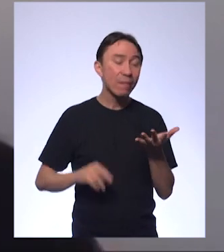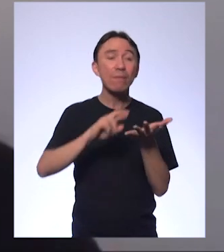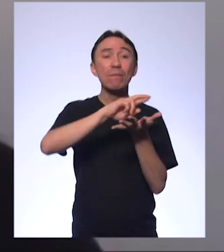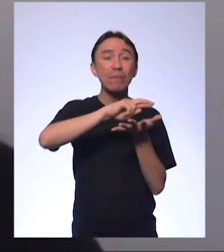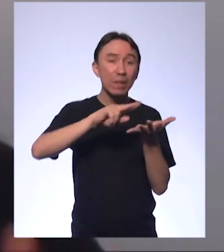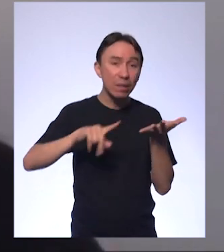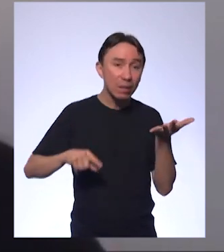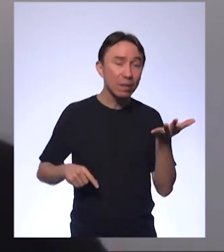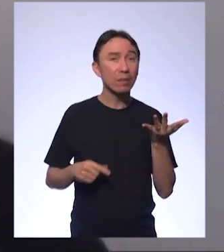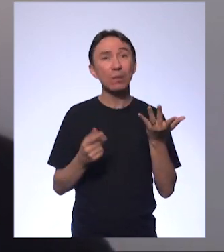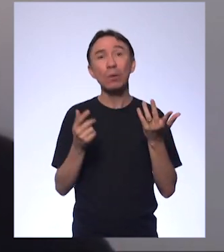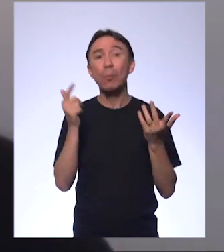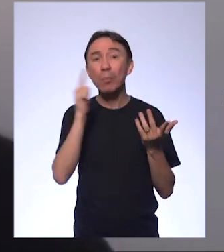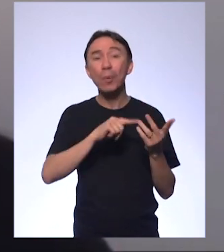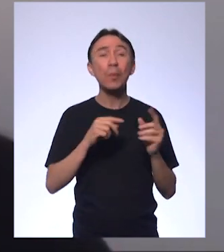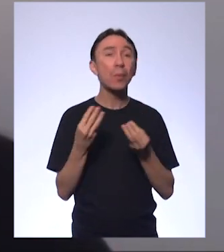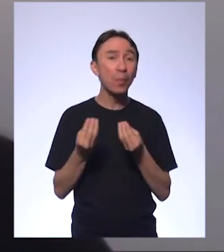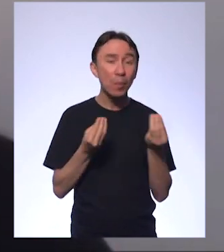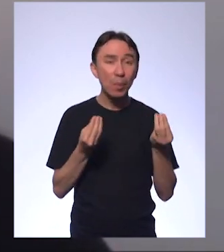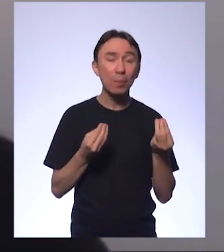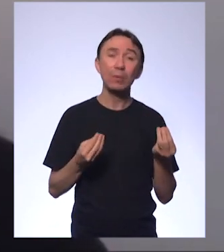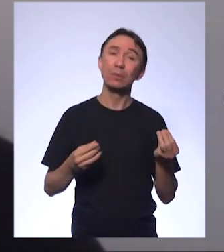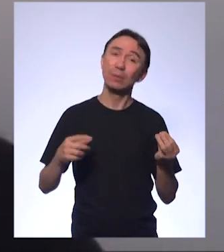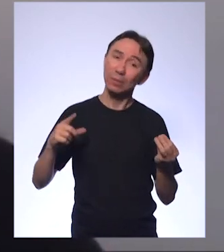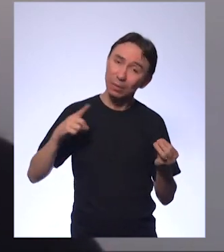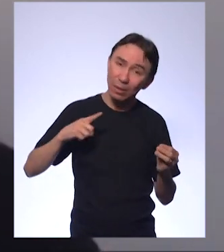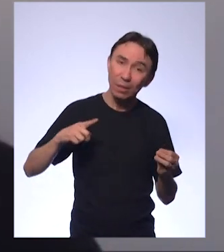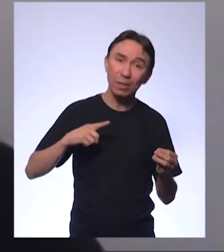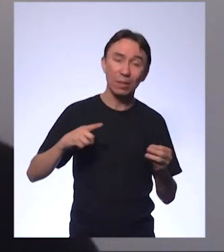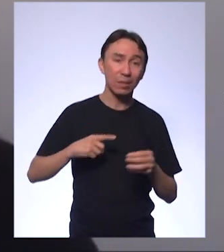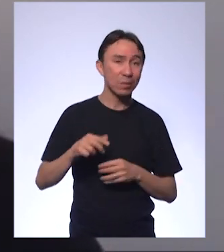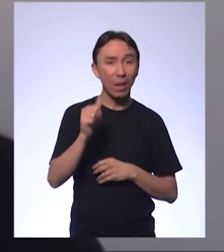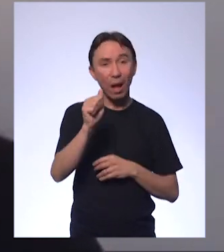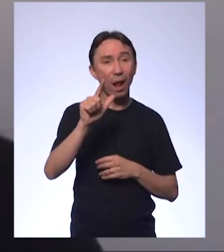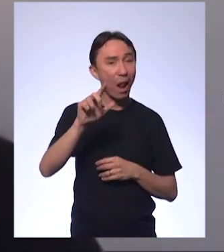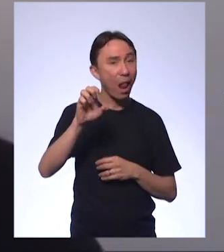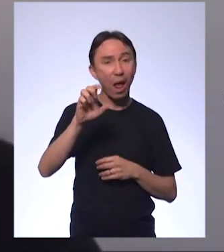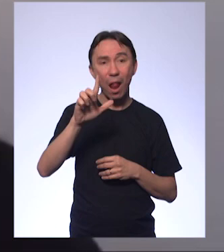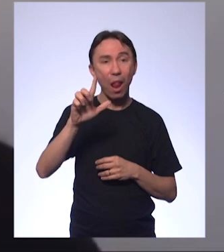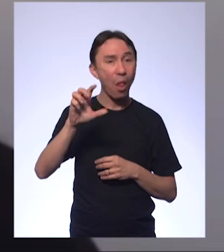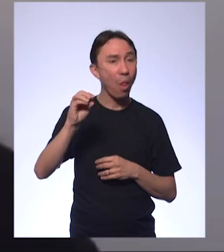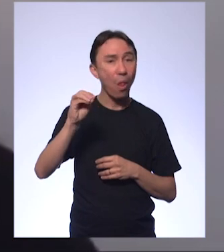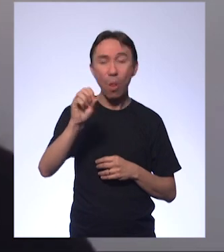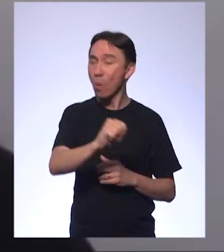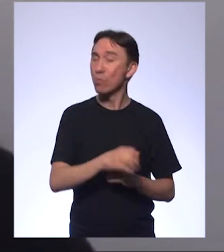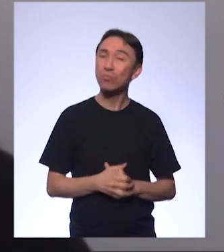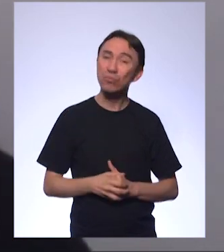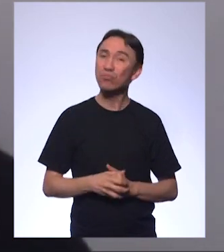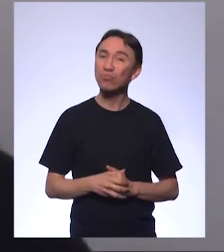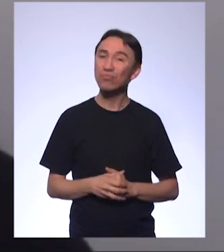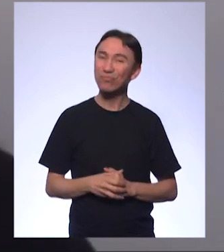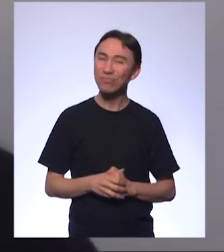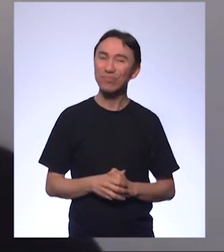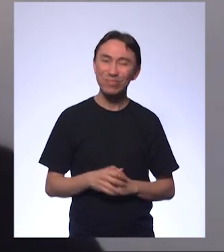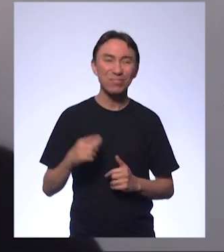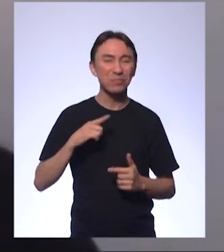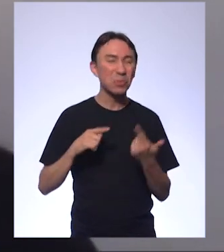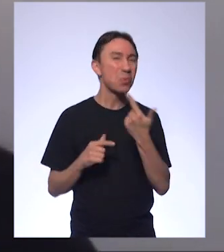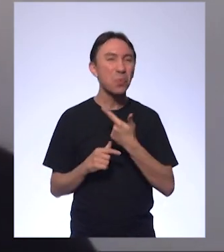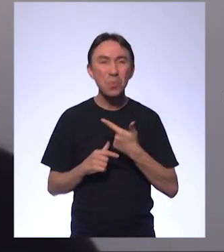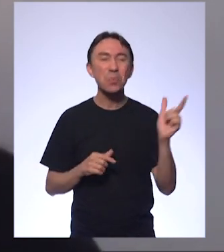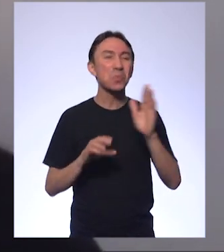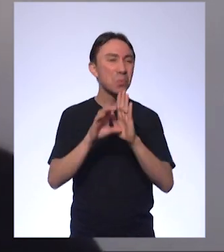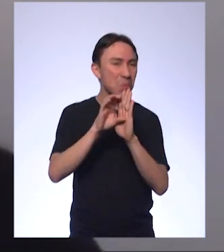esses alelos, né? E aí, se a gente for pensar, a gente ainda tem outros conceitos, né? Como